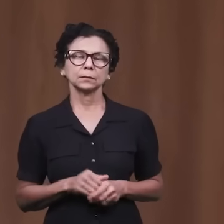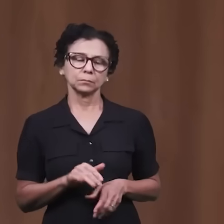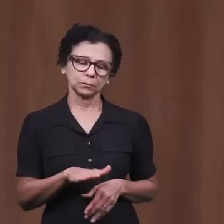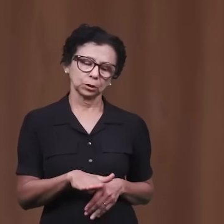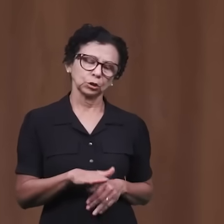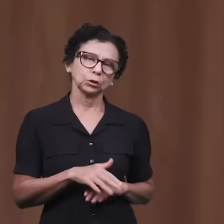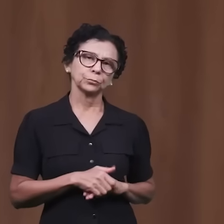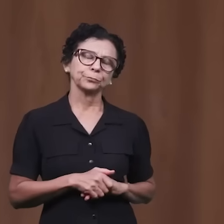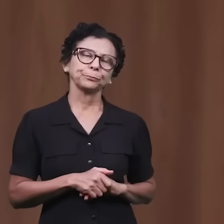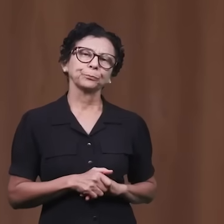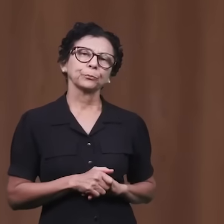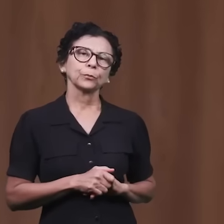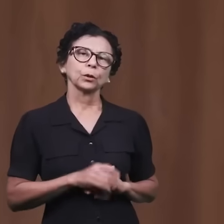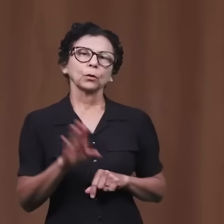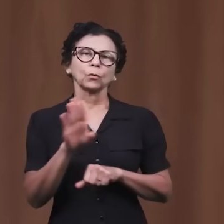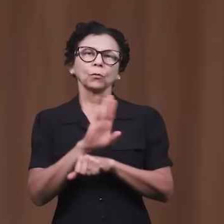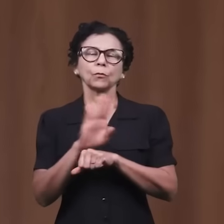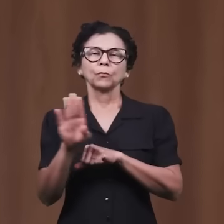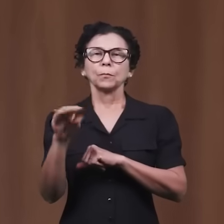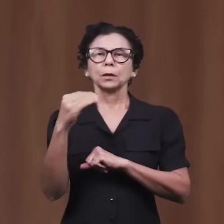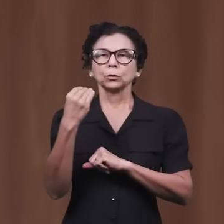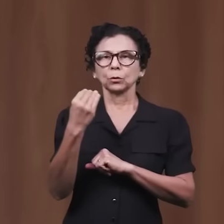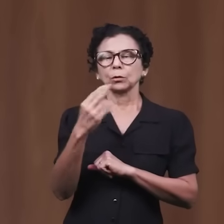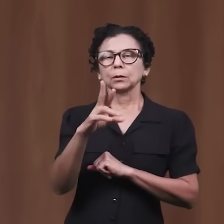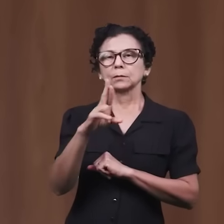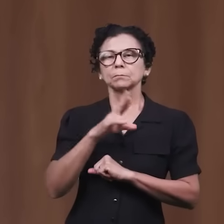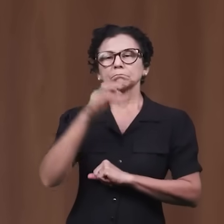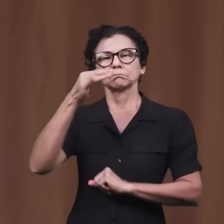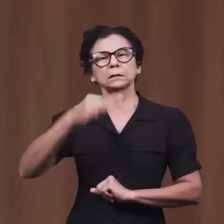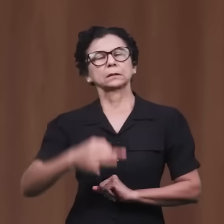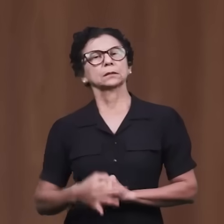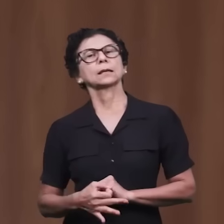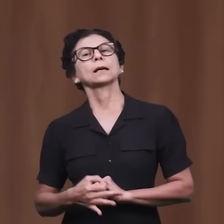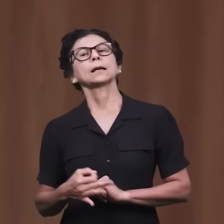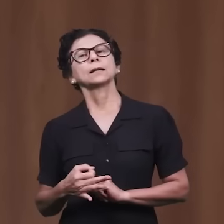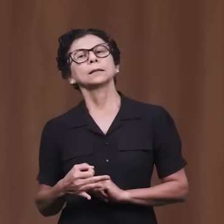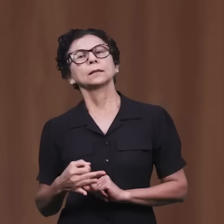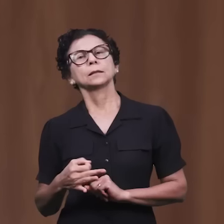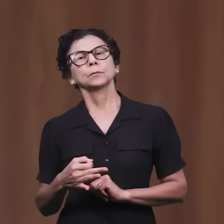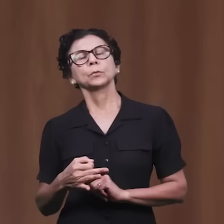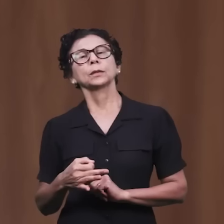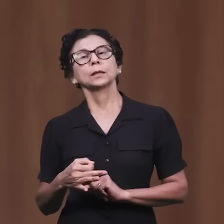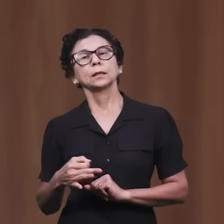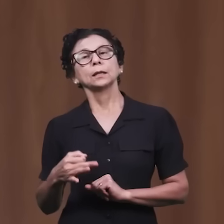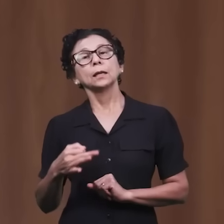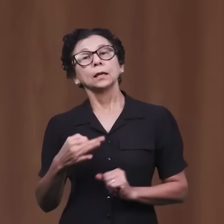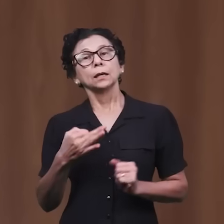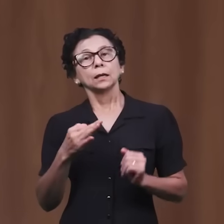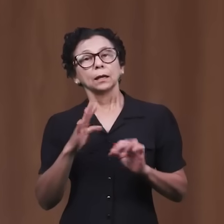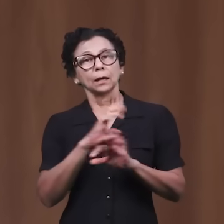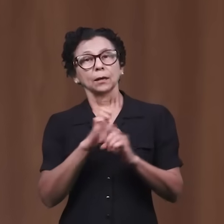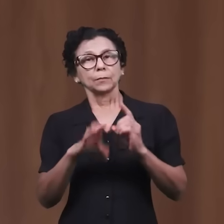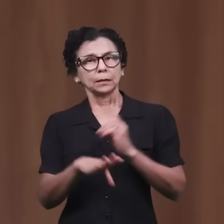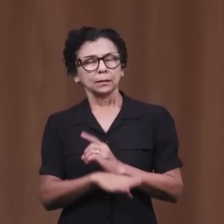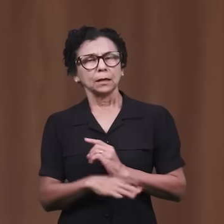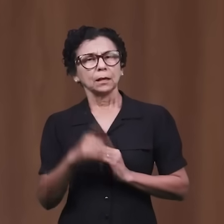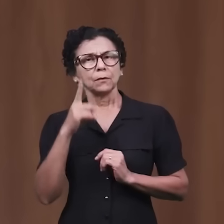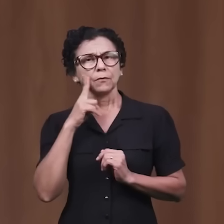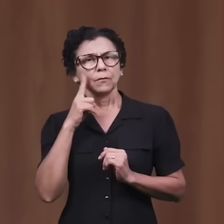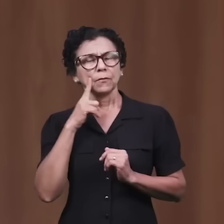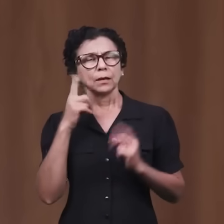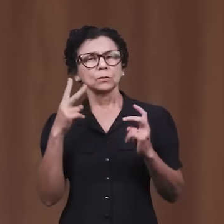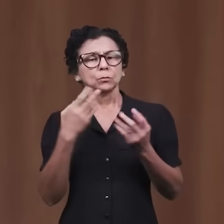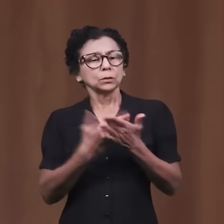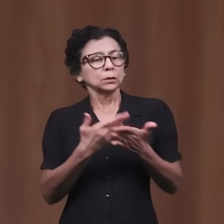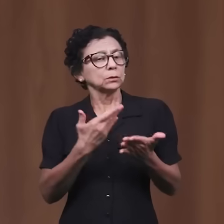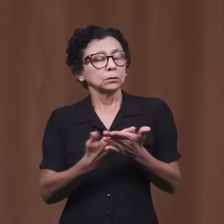da classe intermediário, enviou o vídeo com a resposta correta, porque os irmãos lá estudam a escola bíblica e as crianças